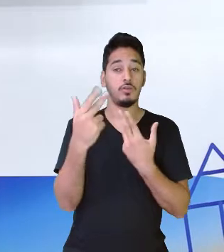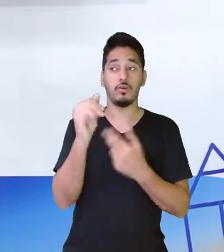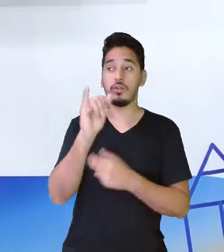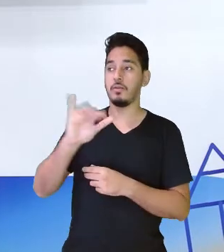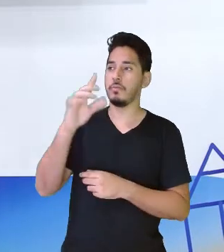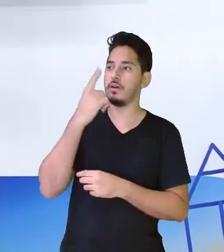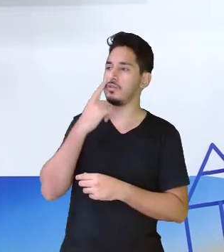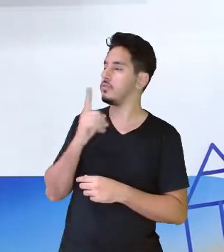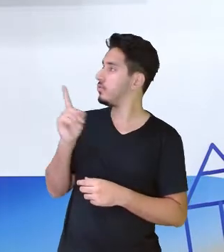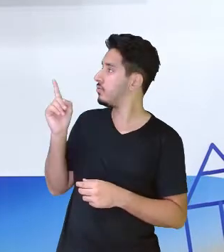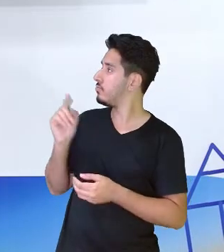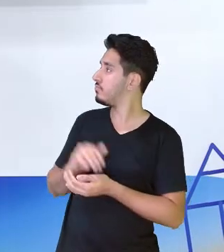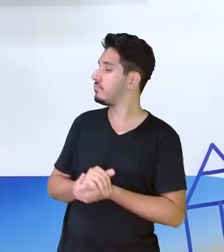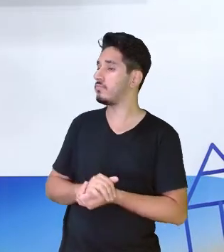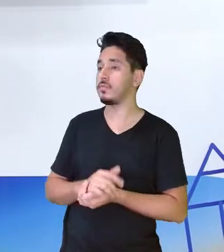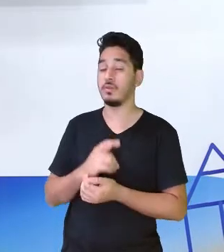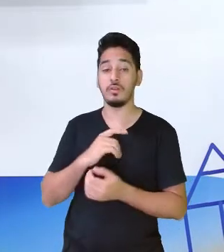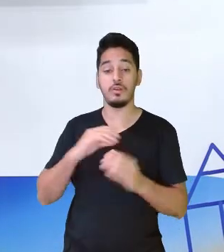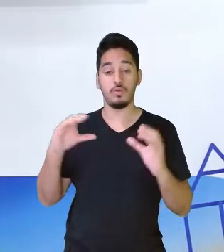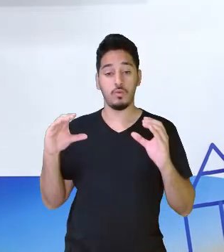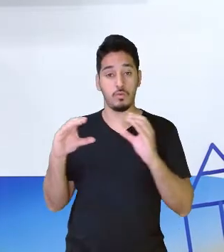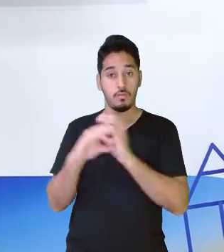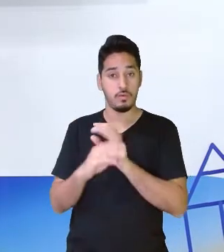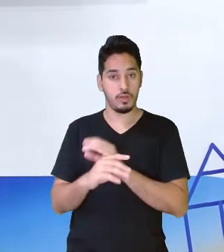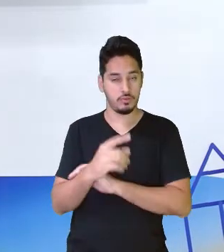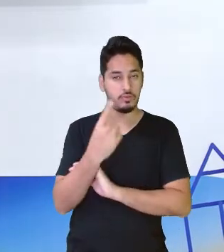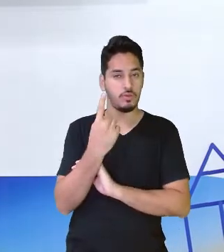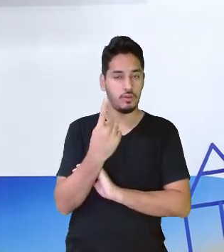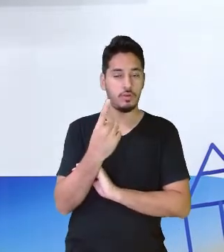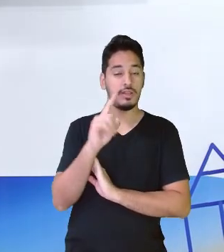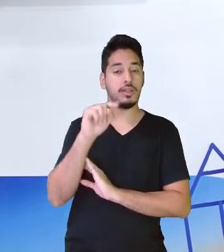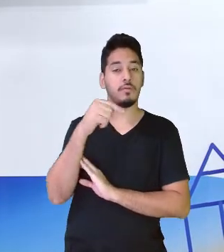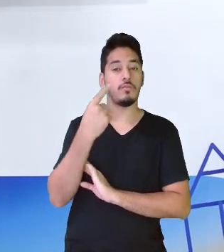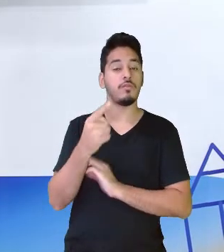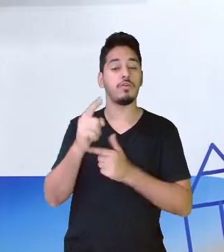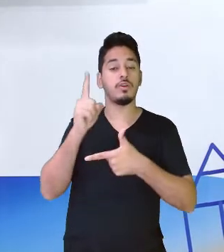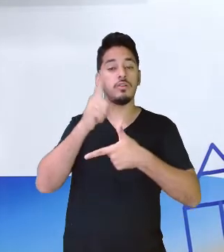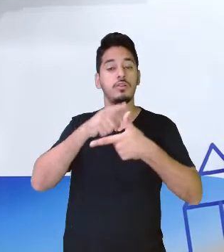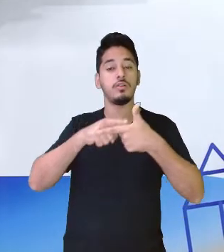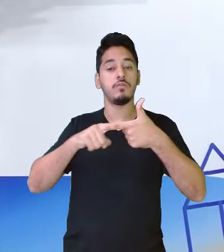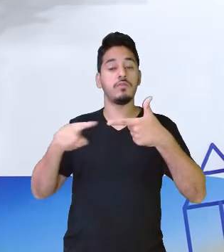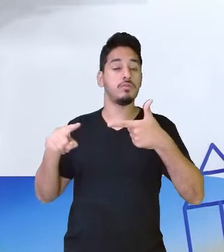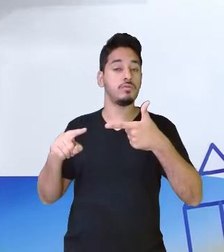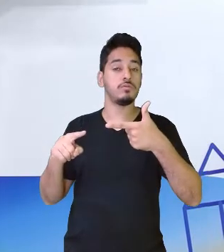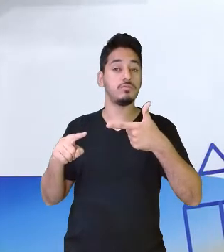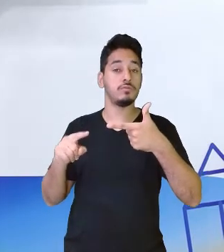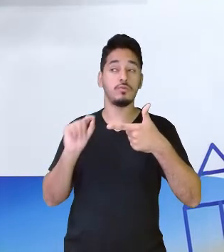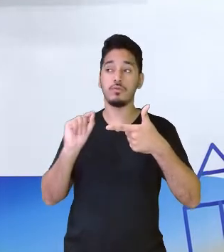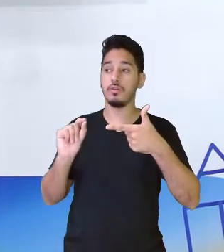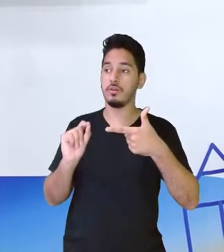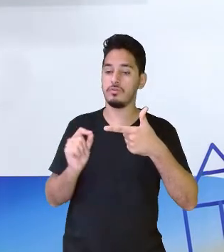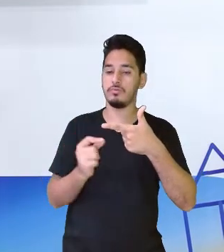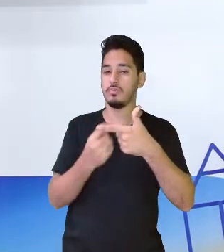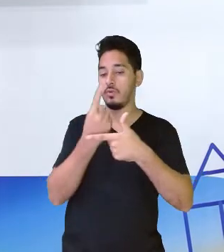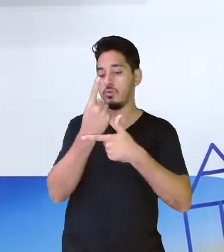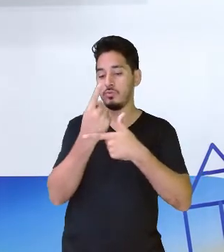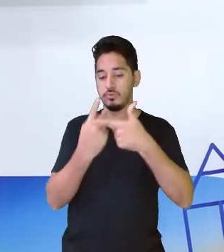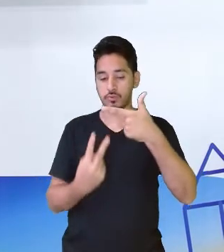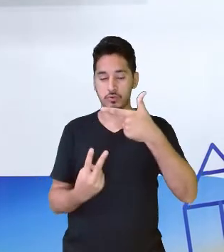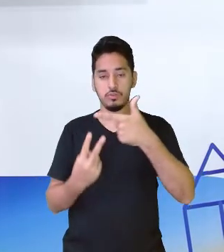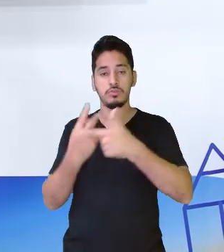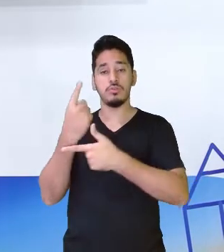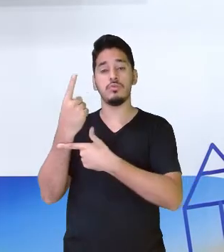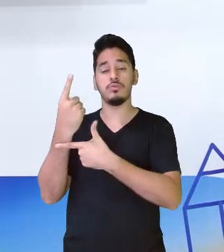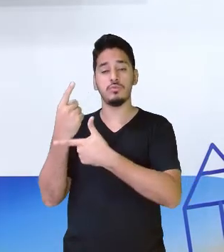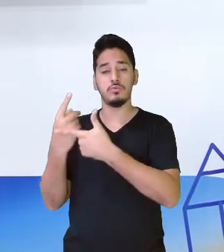imagem. Eu tenho o meu inteiro que foi dividido em partes iguais.